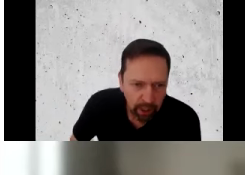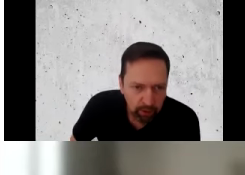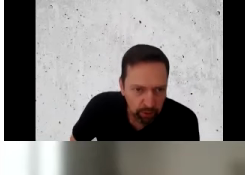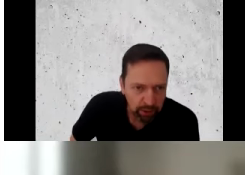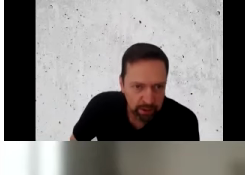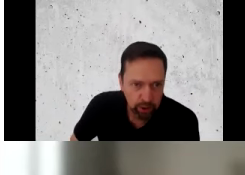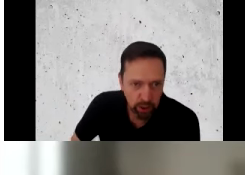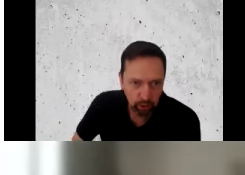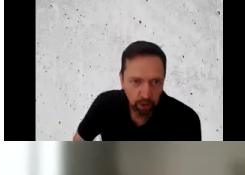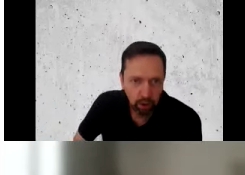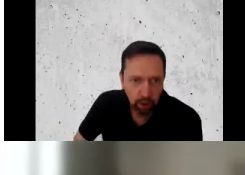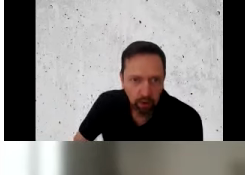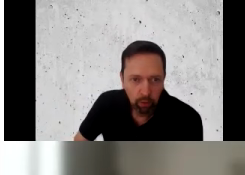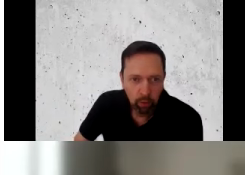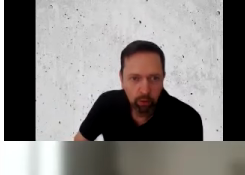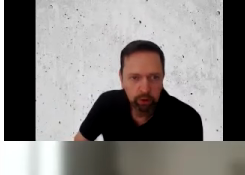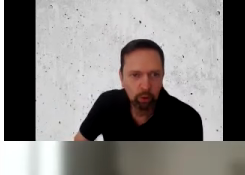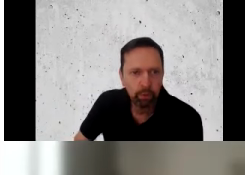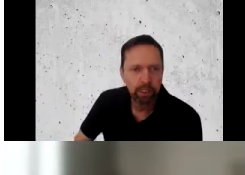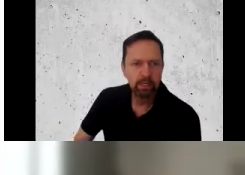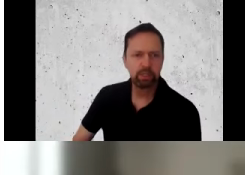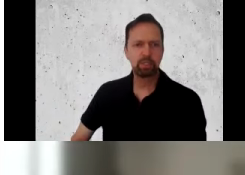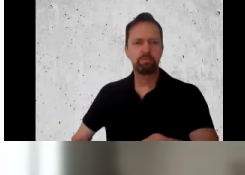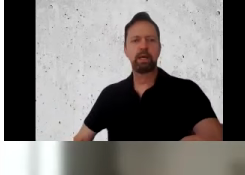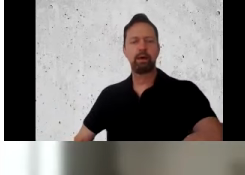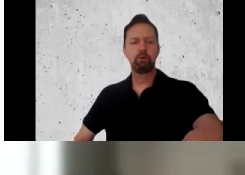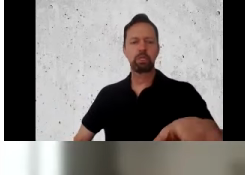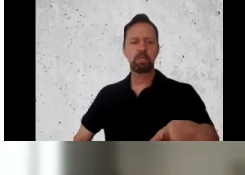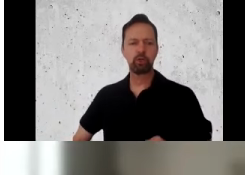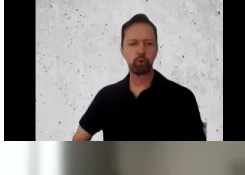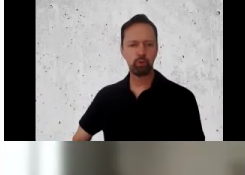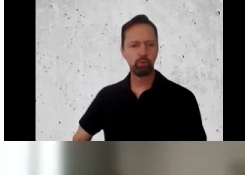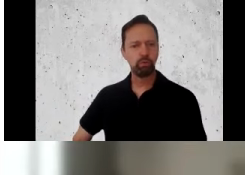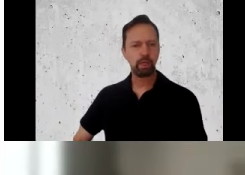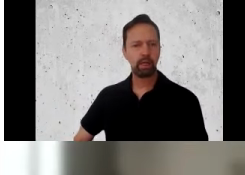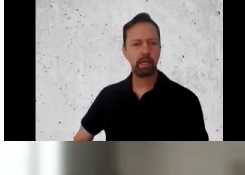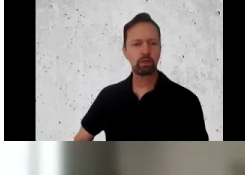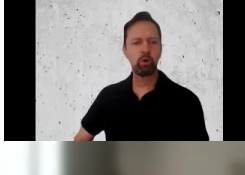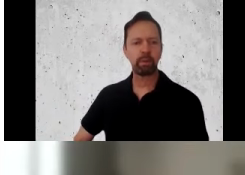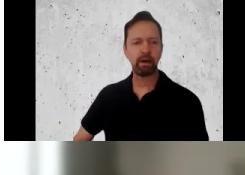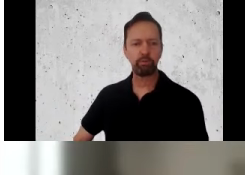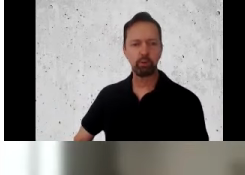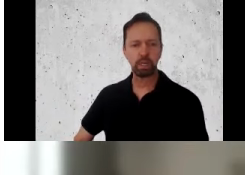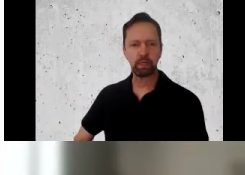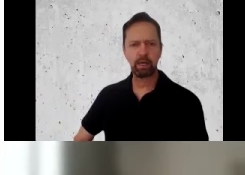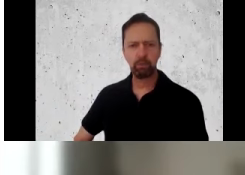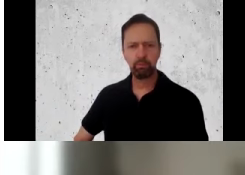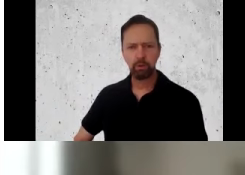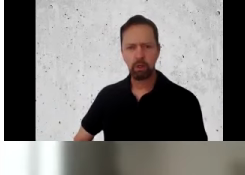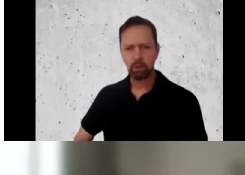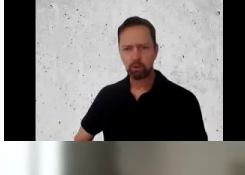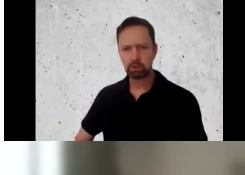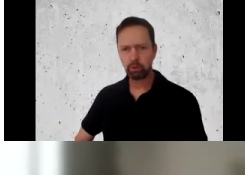Aqui eu mudei o tracejado. Os componentes para o estágio 1, eles compravam no